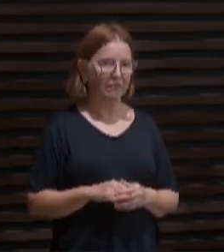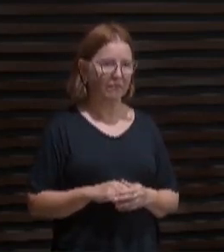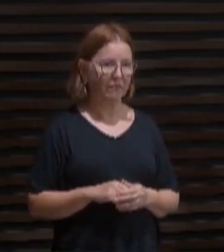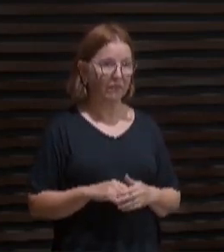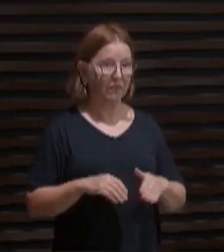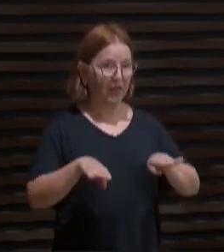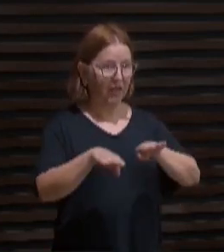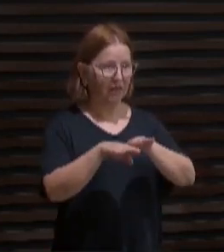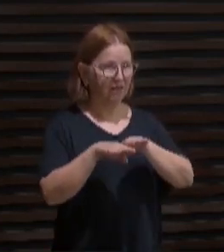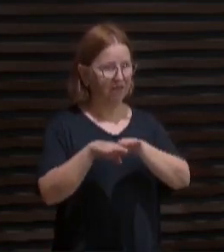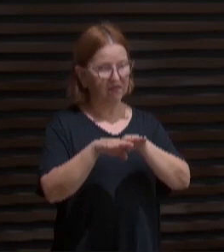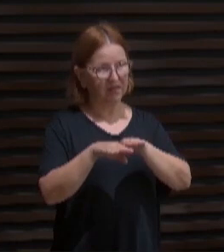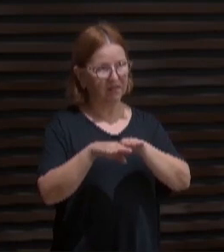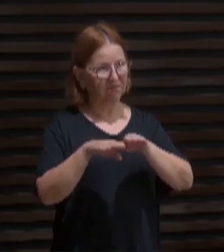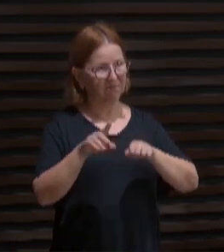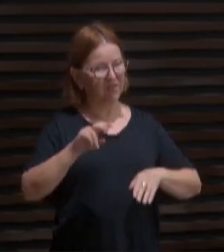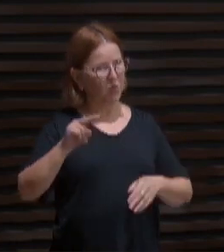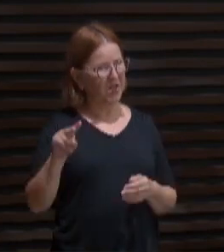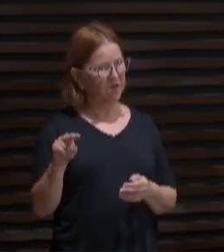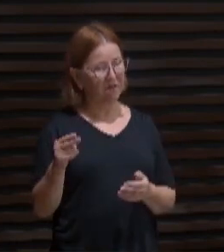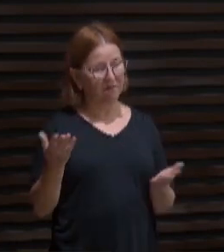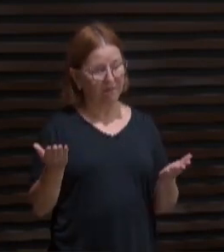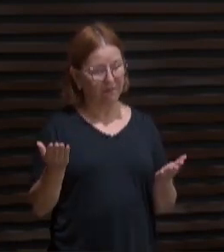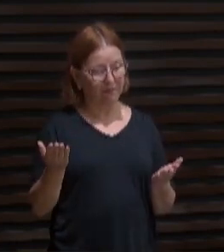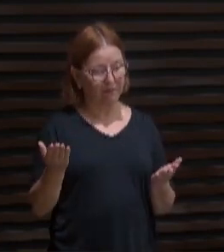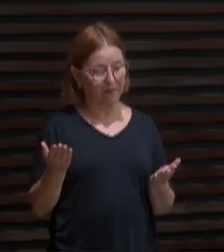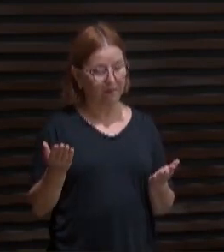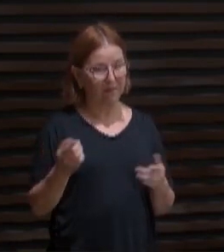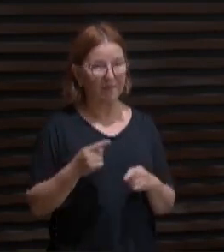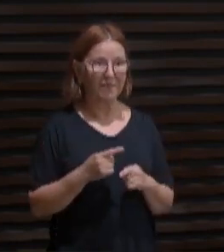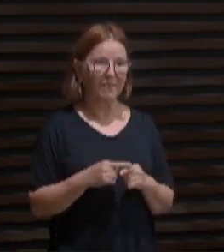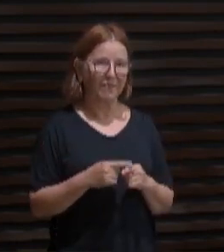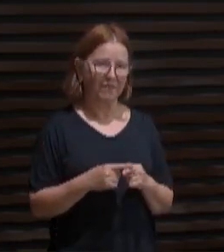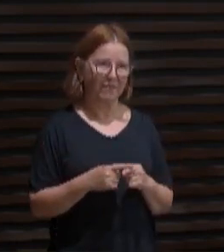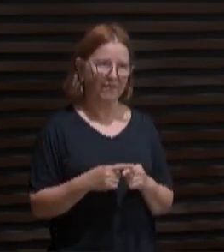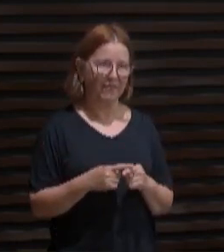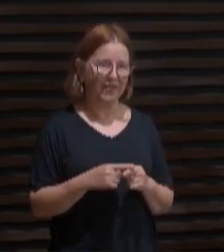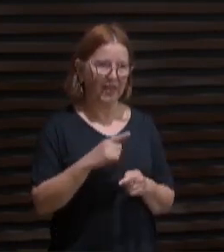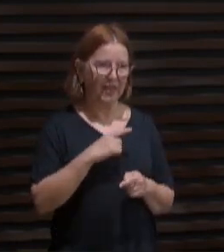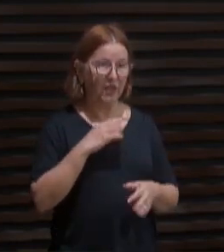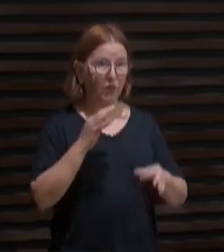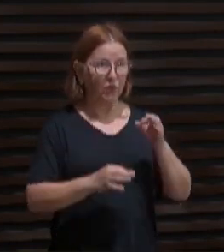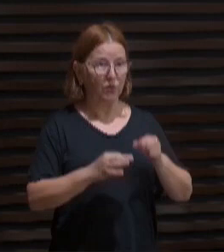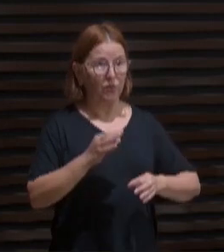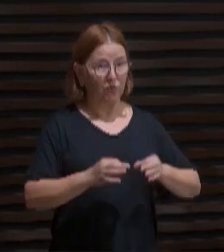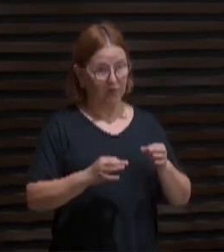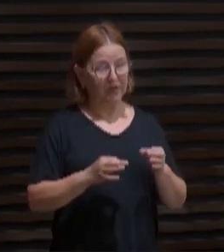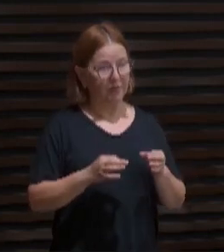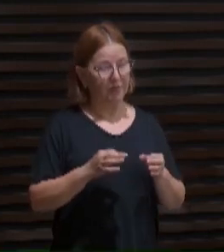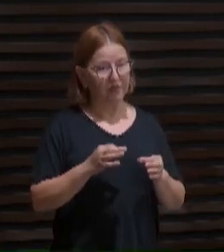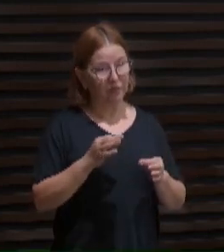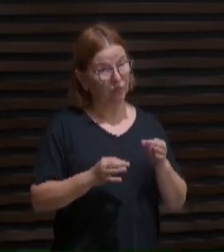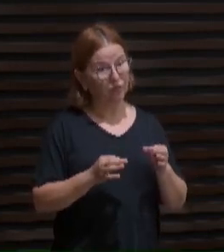Equidade não é igual à igualdade, pois quando se tem equidade, há um julgamento justo. E Deus, quando fez